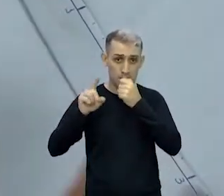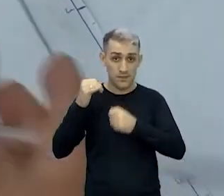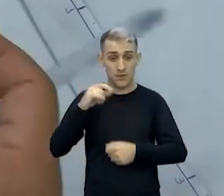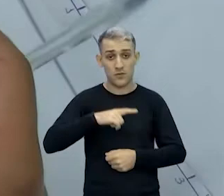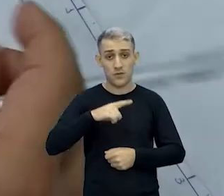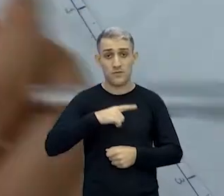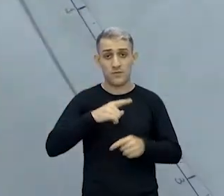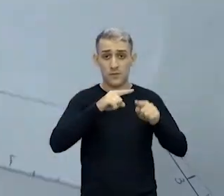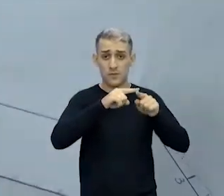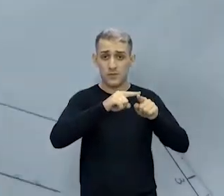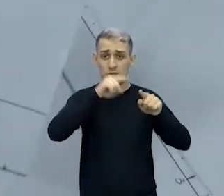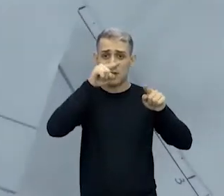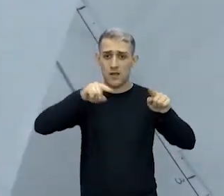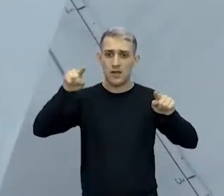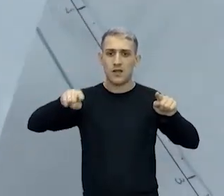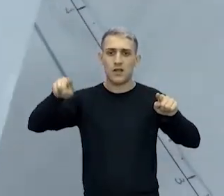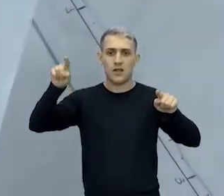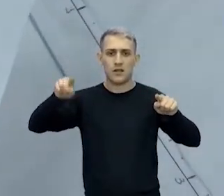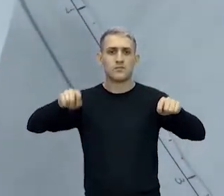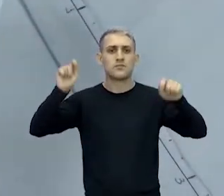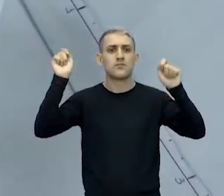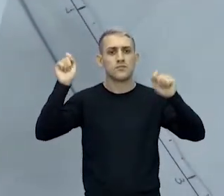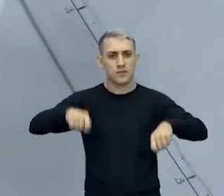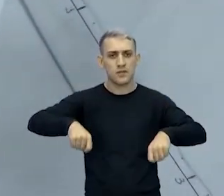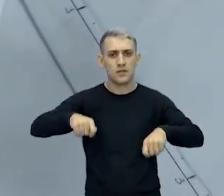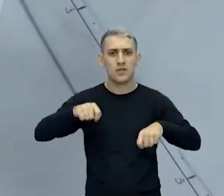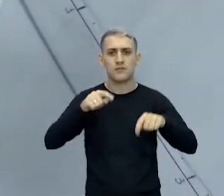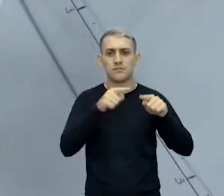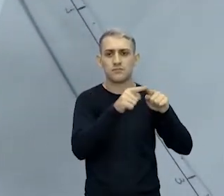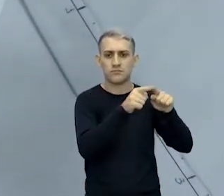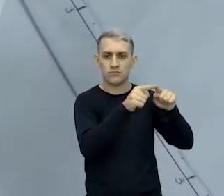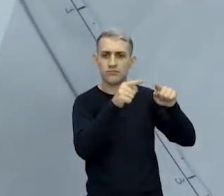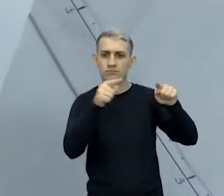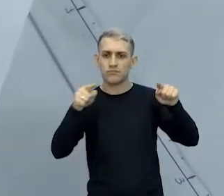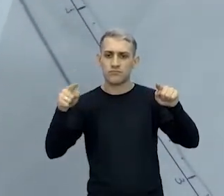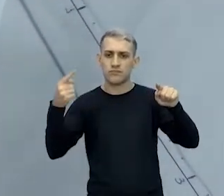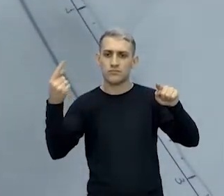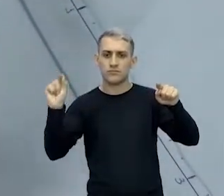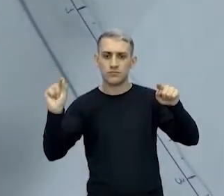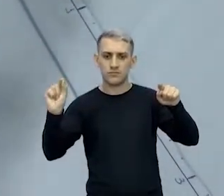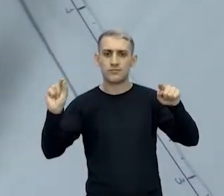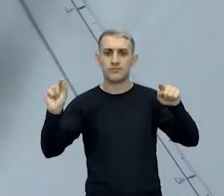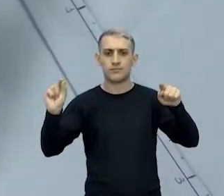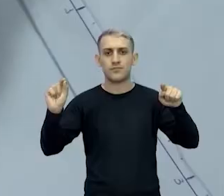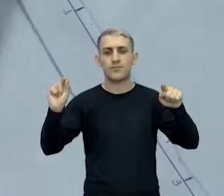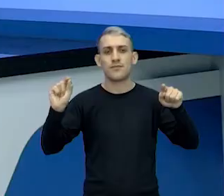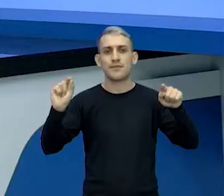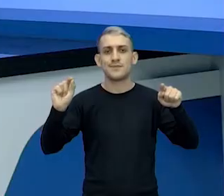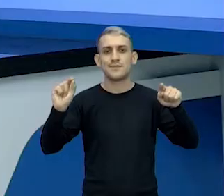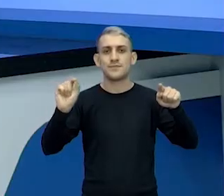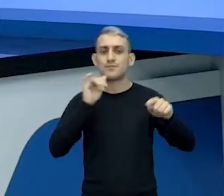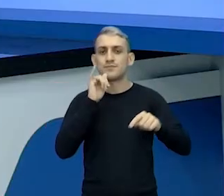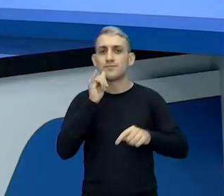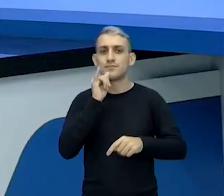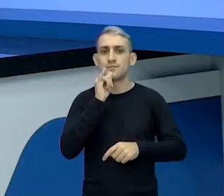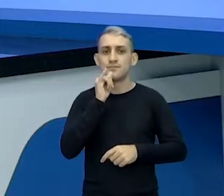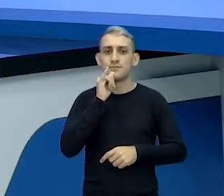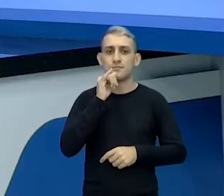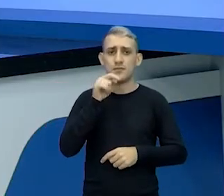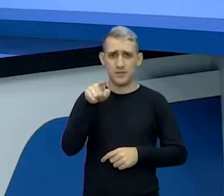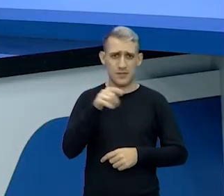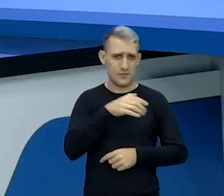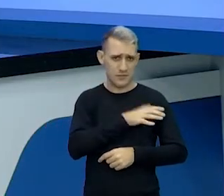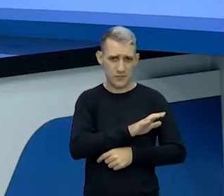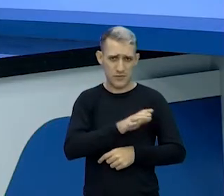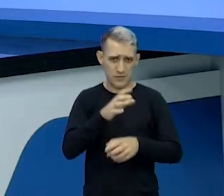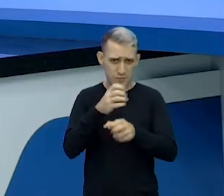tiver o escalímetro, basta eu ir até o número 10, olha só. E aí, se você não gosta muito